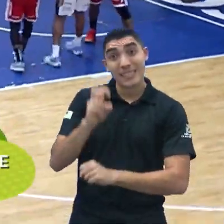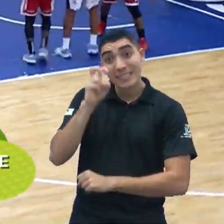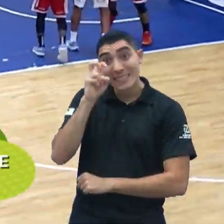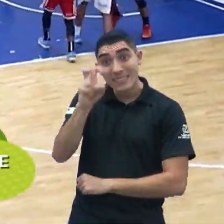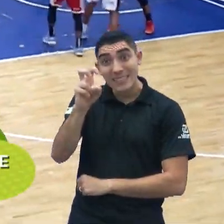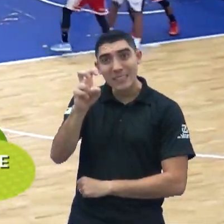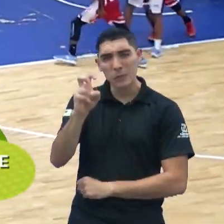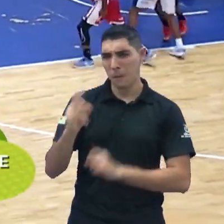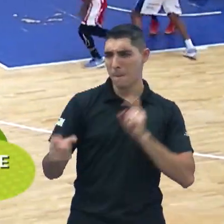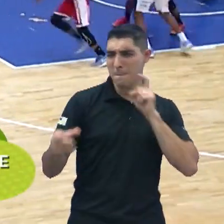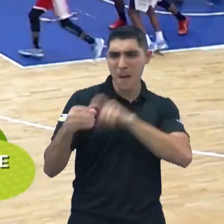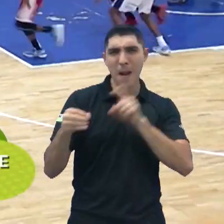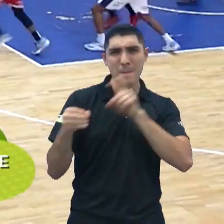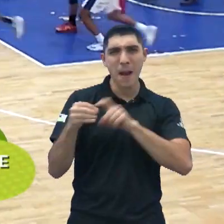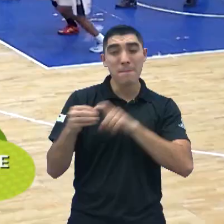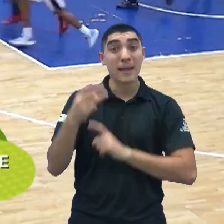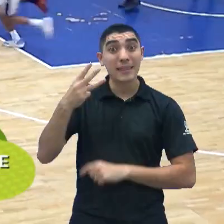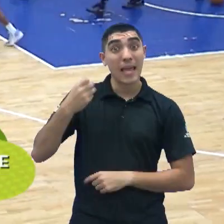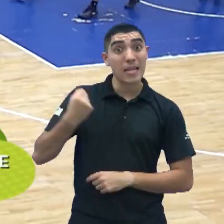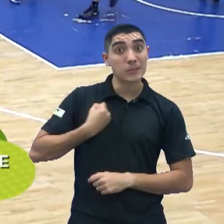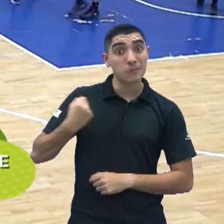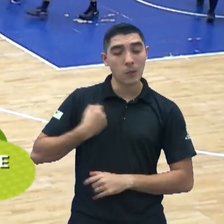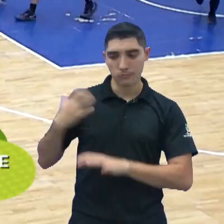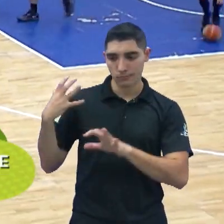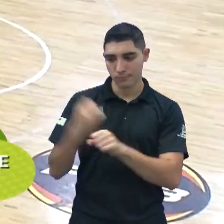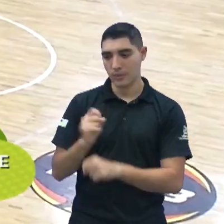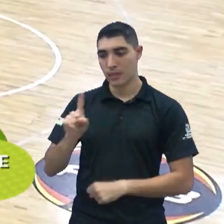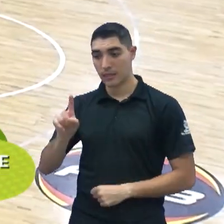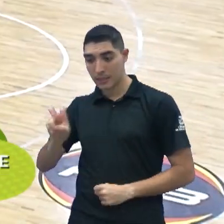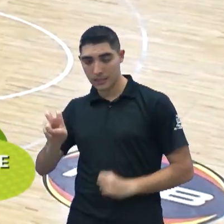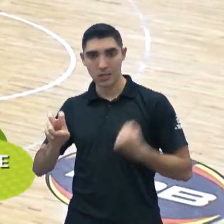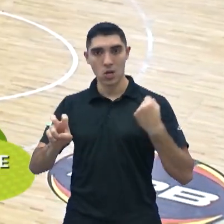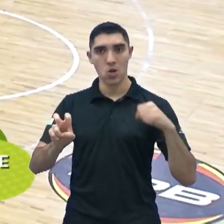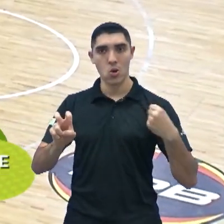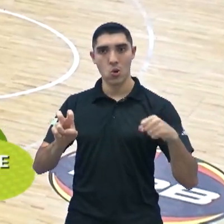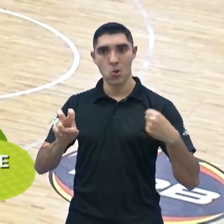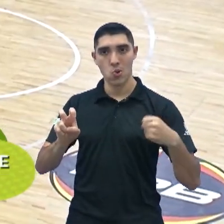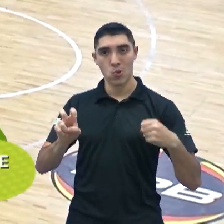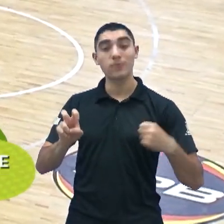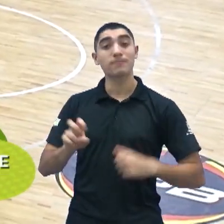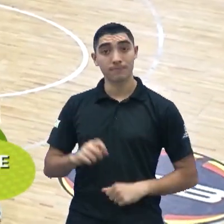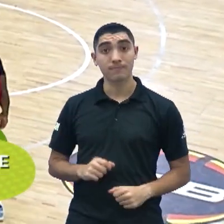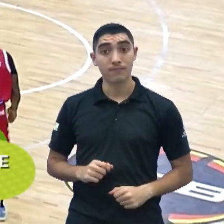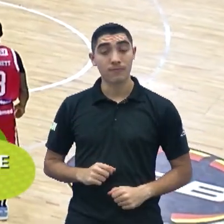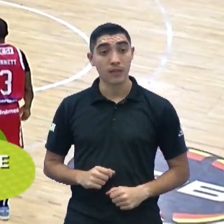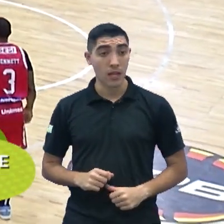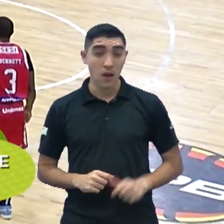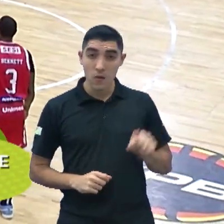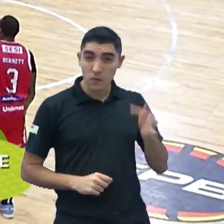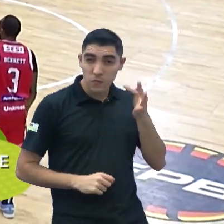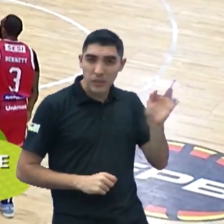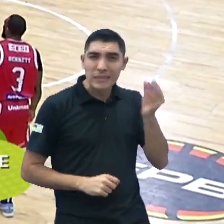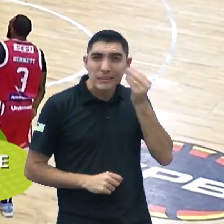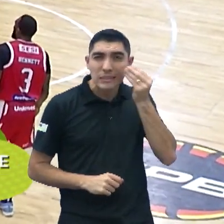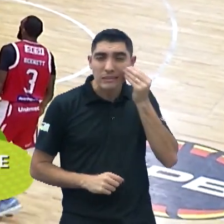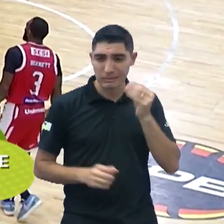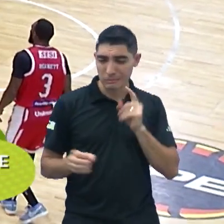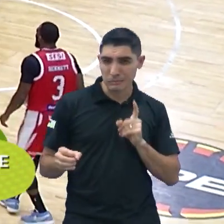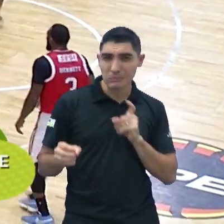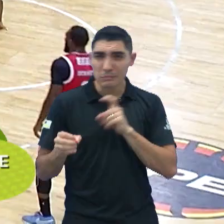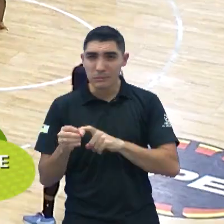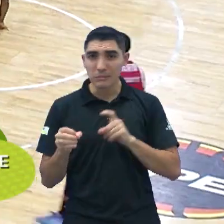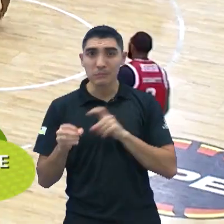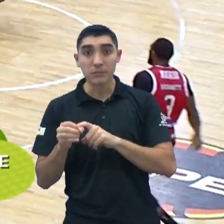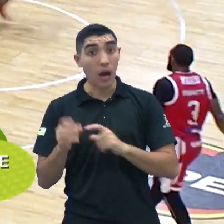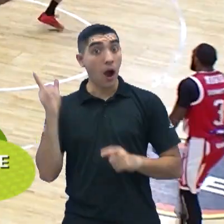cestas joseense. 15-8. Franca ainda tentou reagir e chegou a